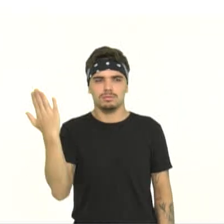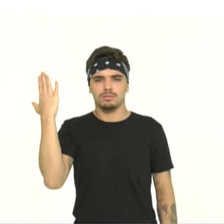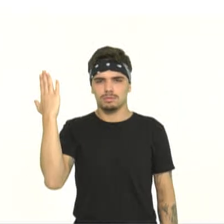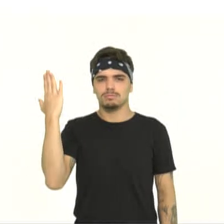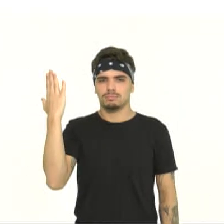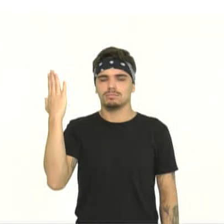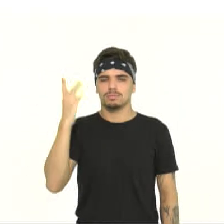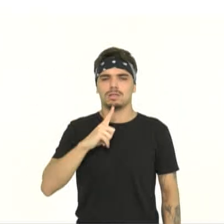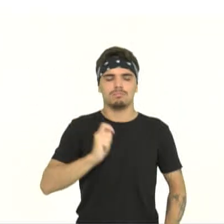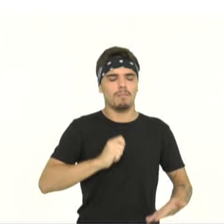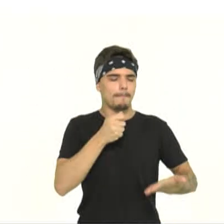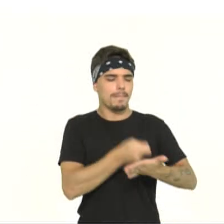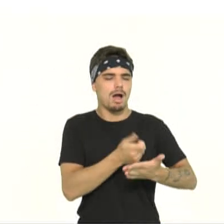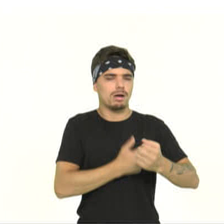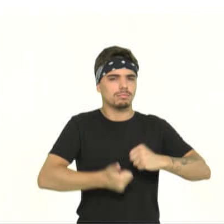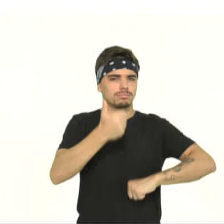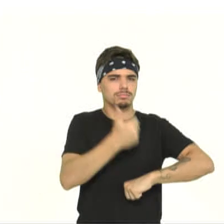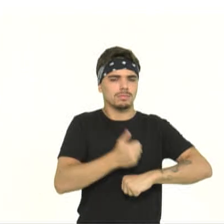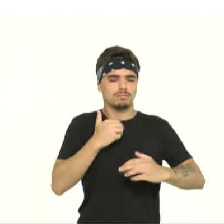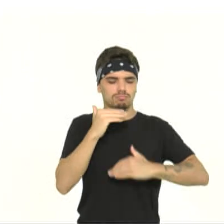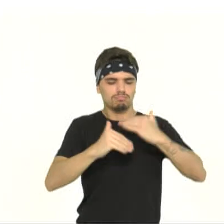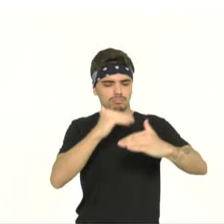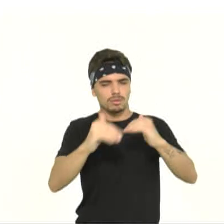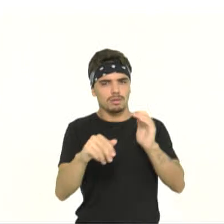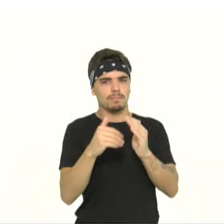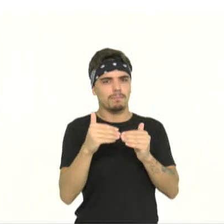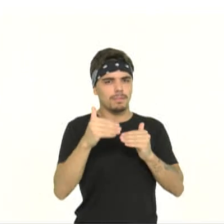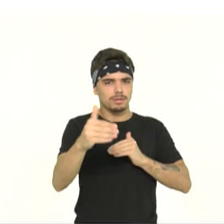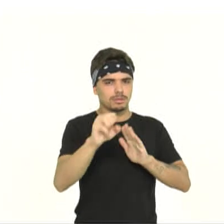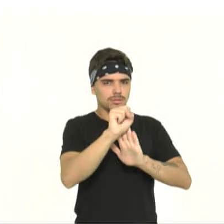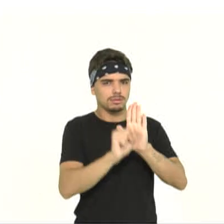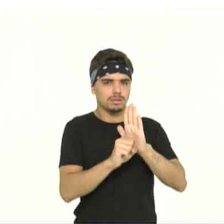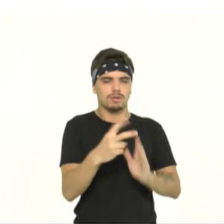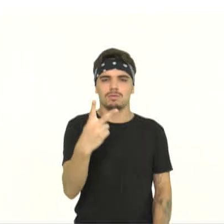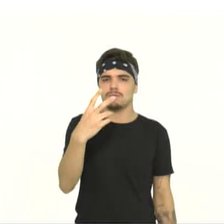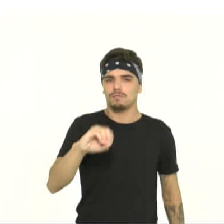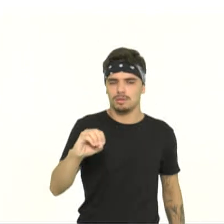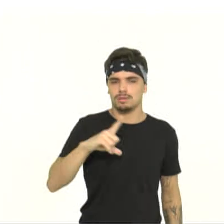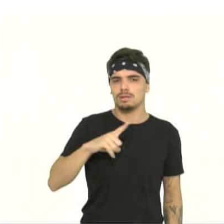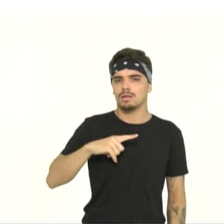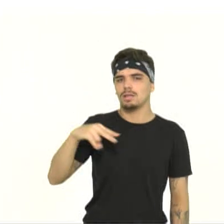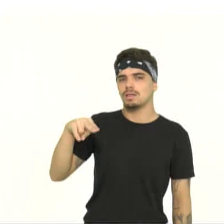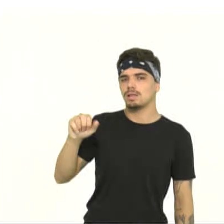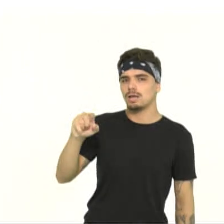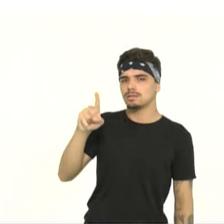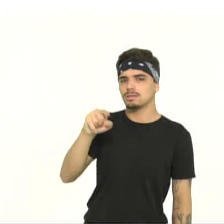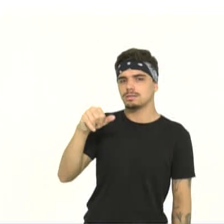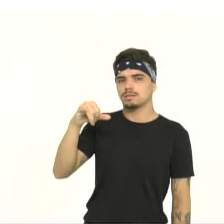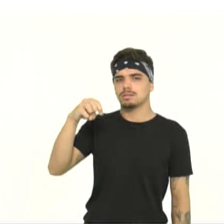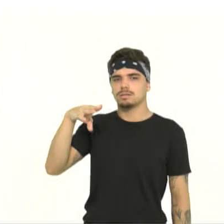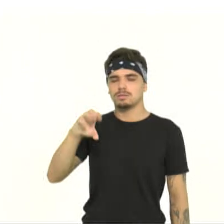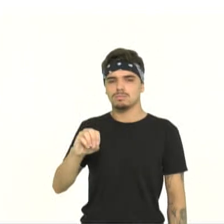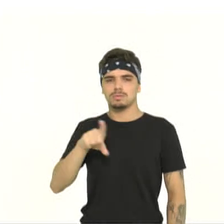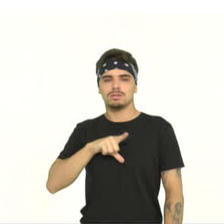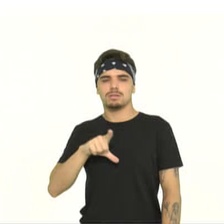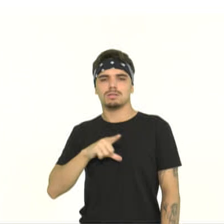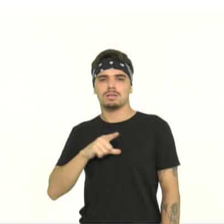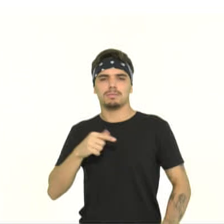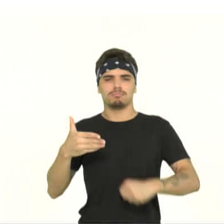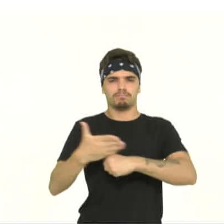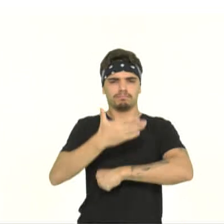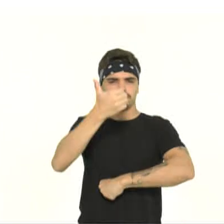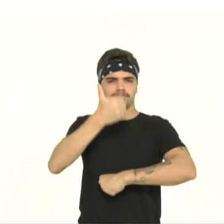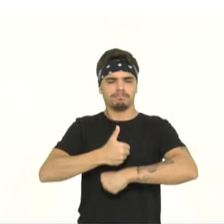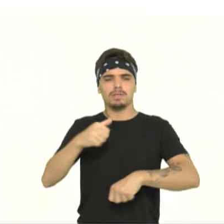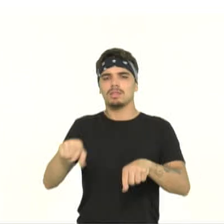que se desenvolveram ali a partir do século XX. A gente tem o nazismo, a gente tem ali também o fascismo italiano